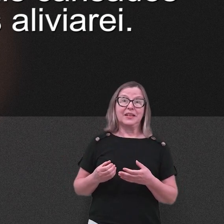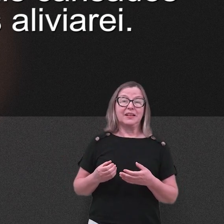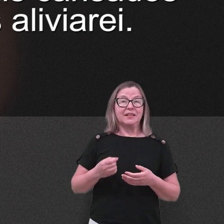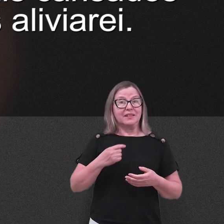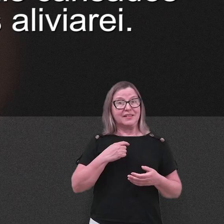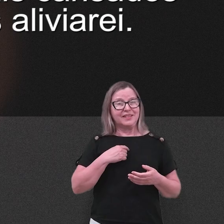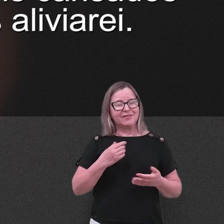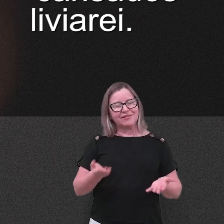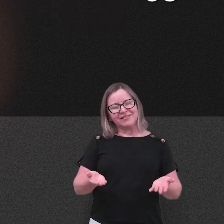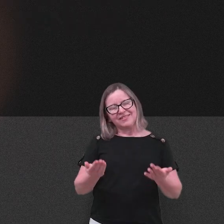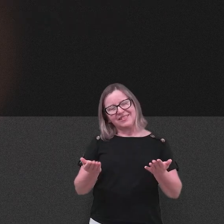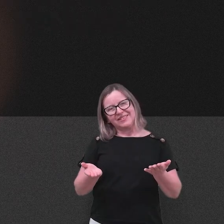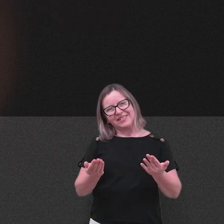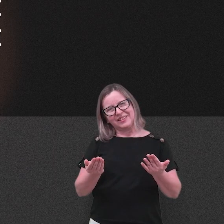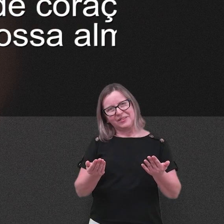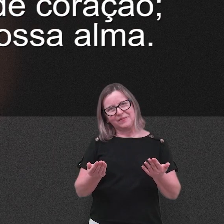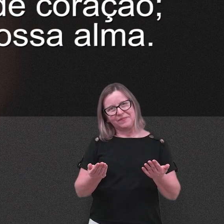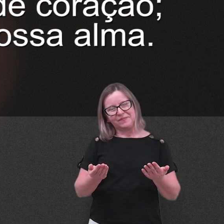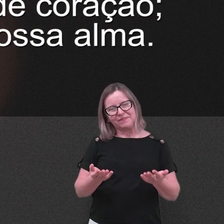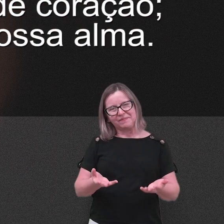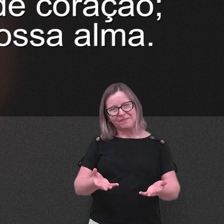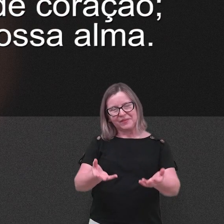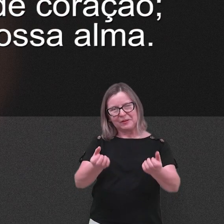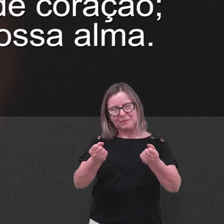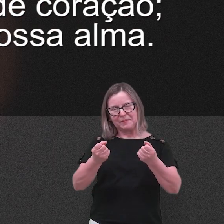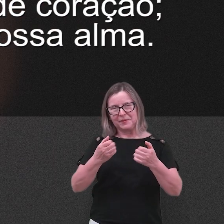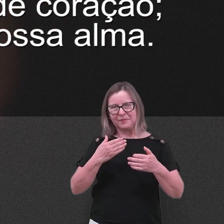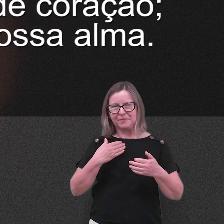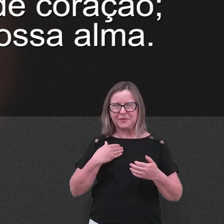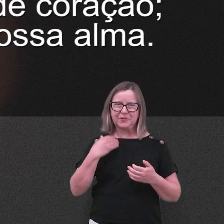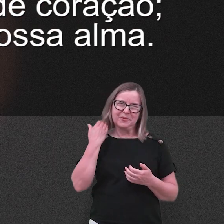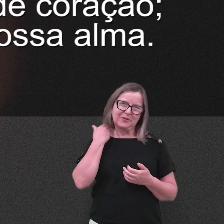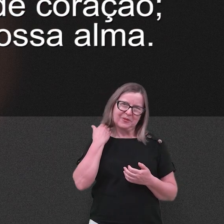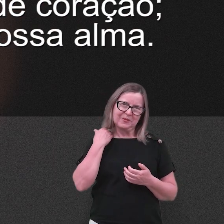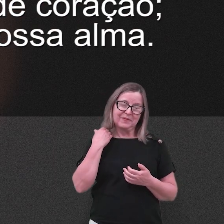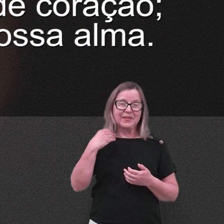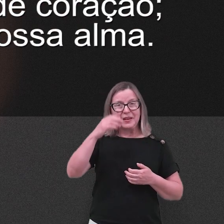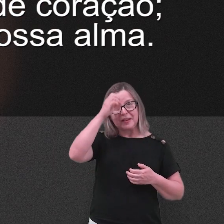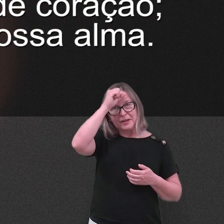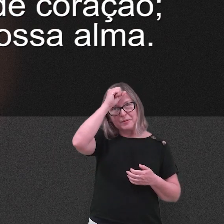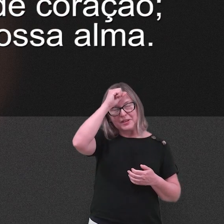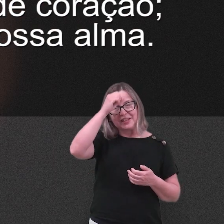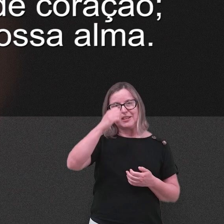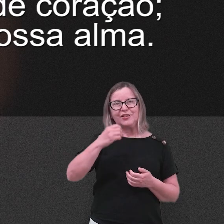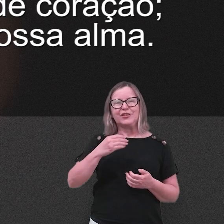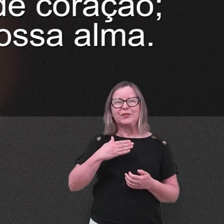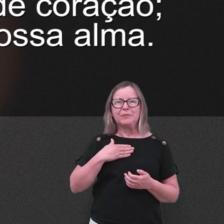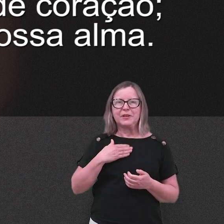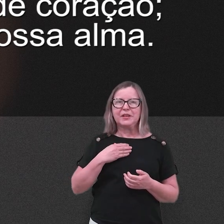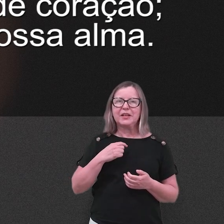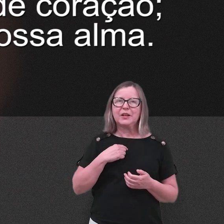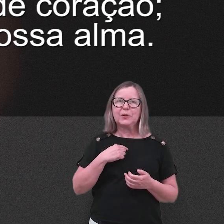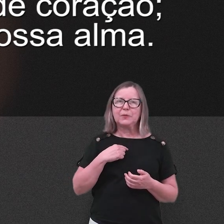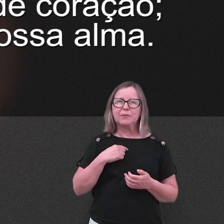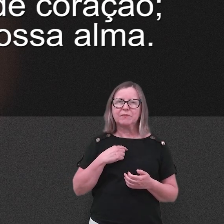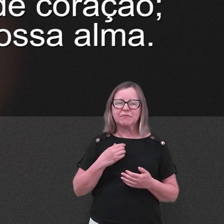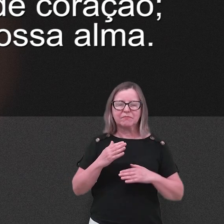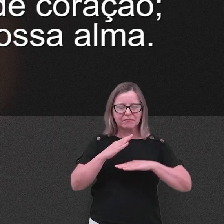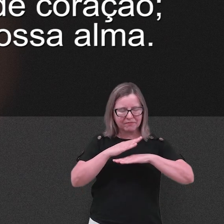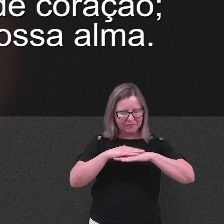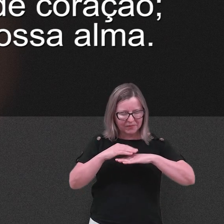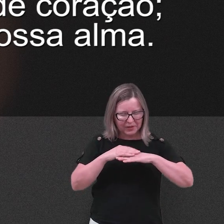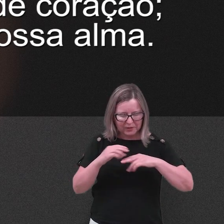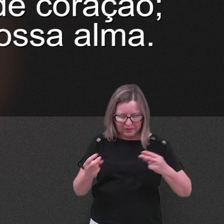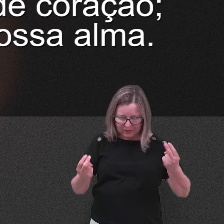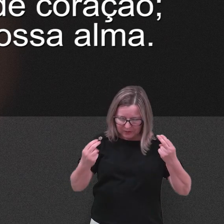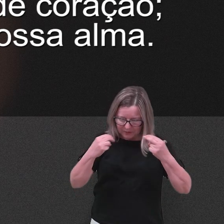eu vos aliviarei. Tomai sobre vós o meu jugo e aprendei de mim, porque sou manso e